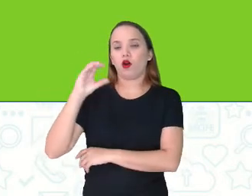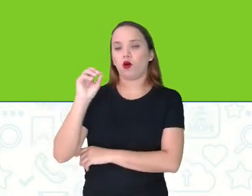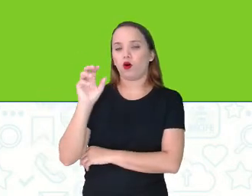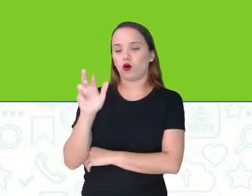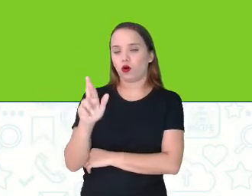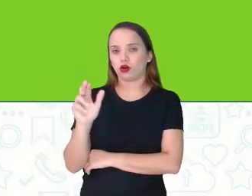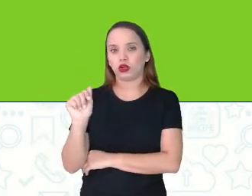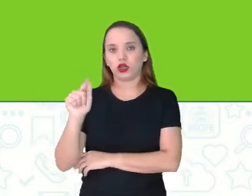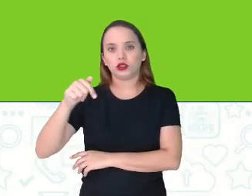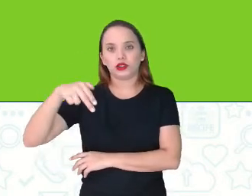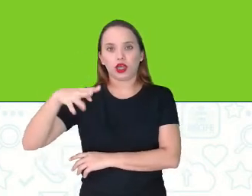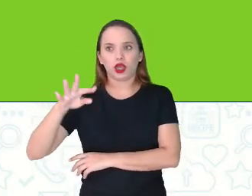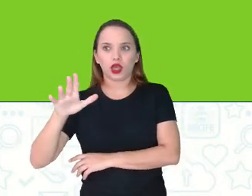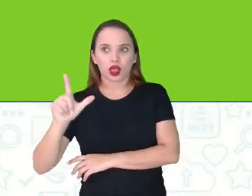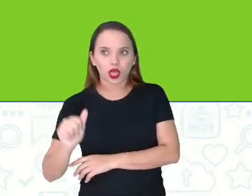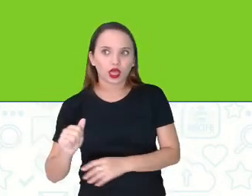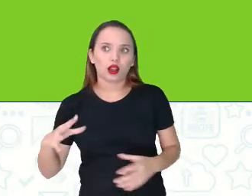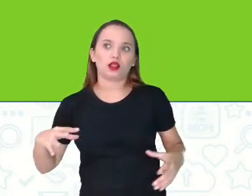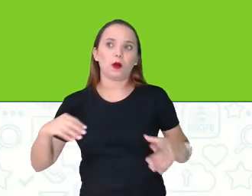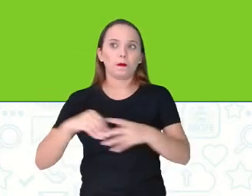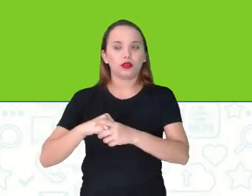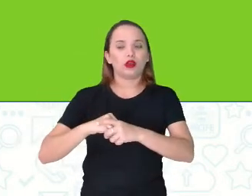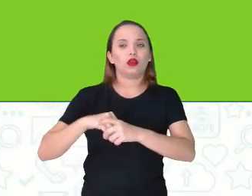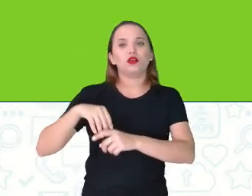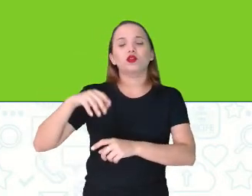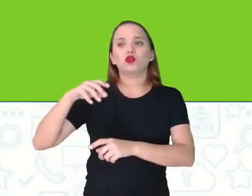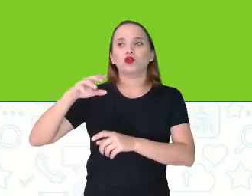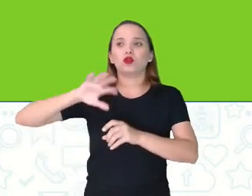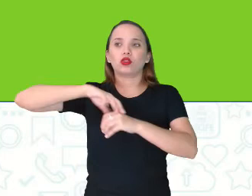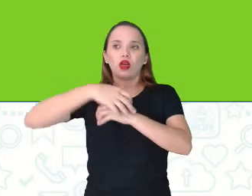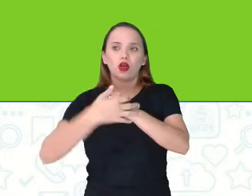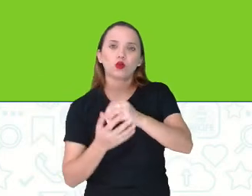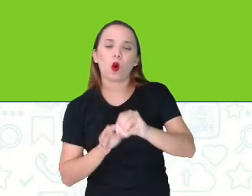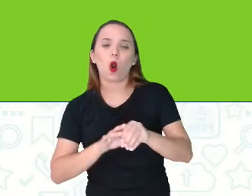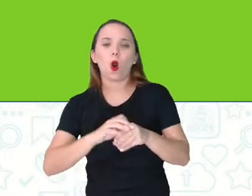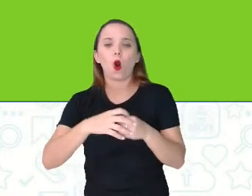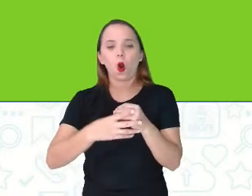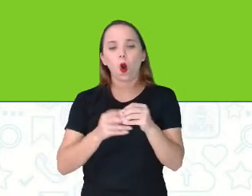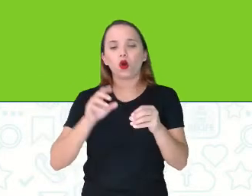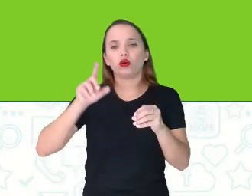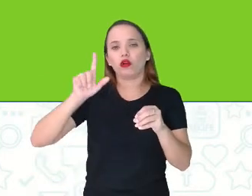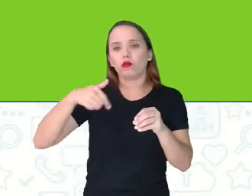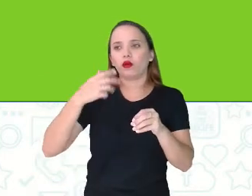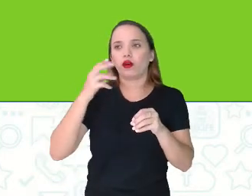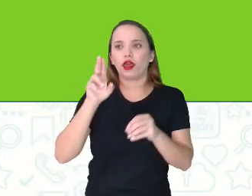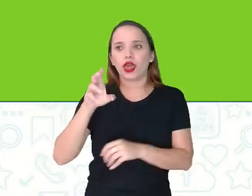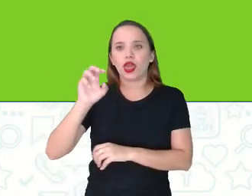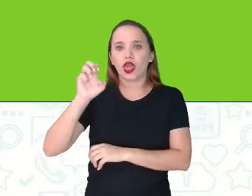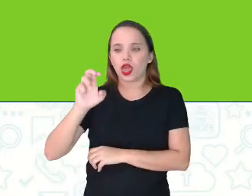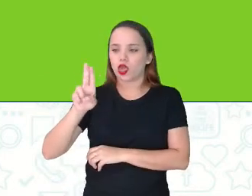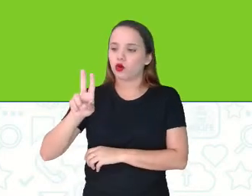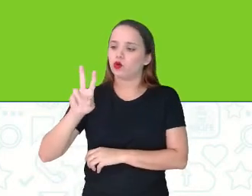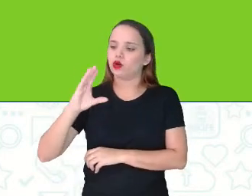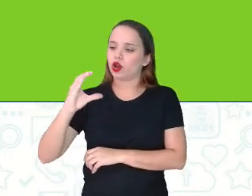eucariontes fotossintetizantes. Eucariontes é aquilo que eu disse a vocês que tem um núcleo definido, né? E